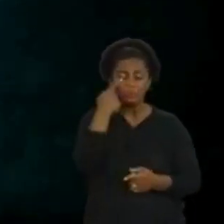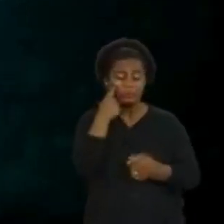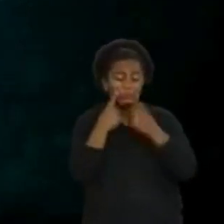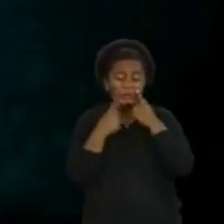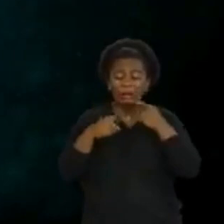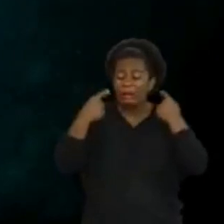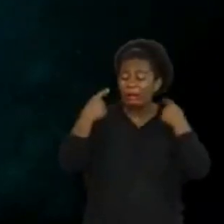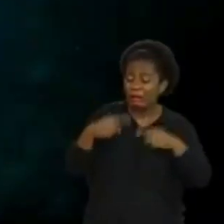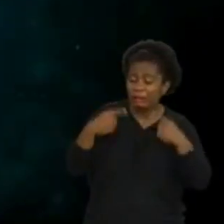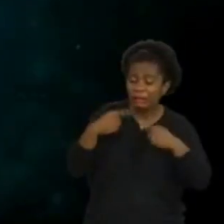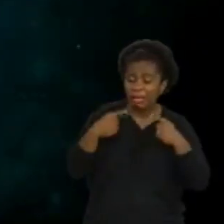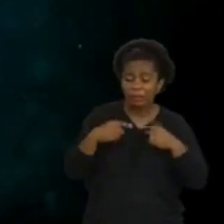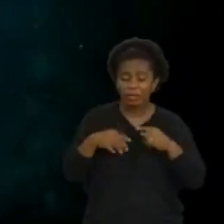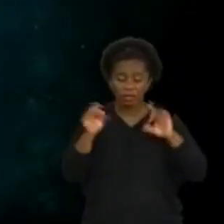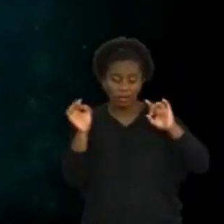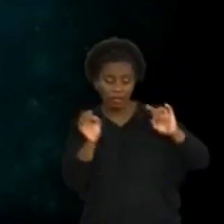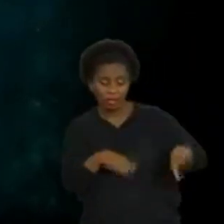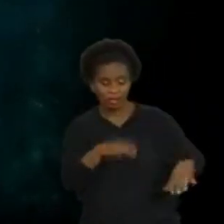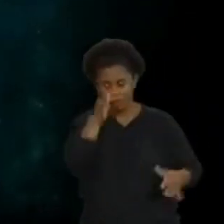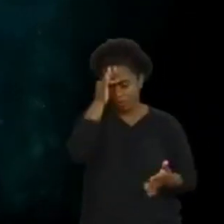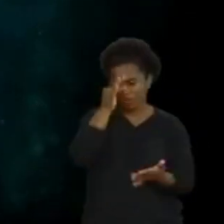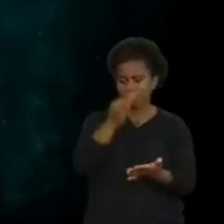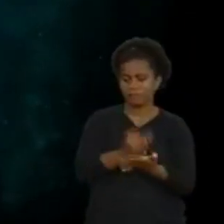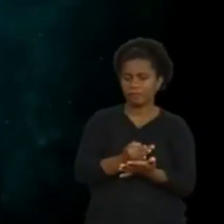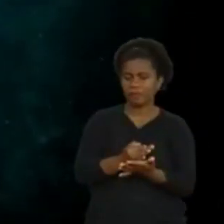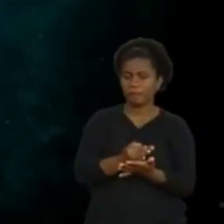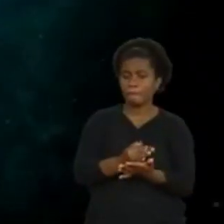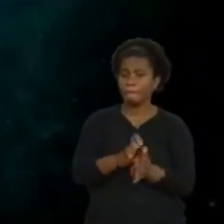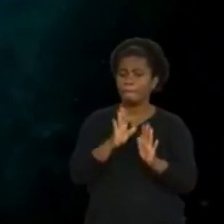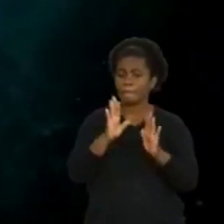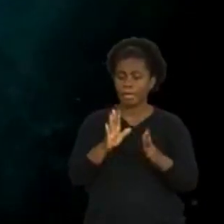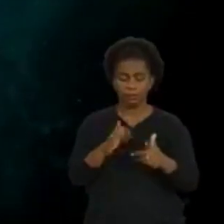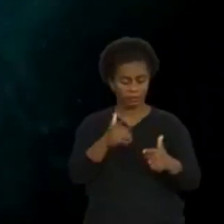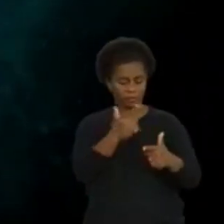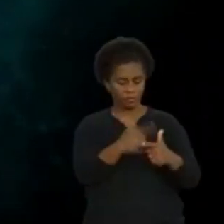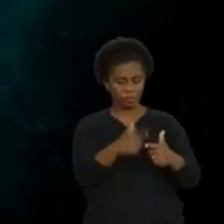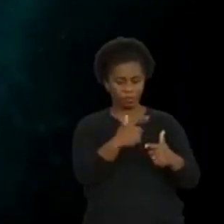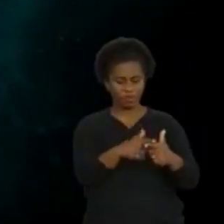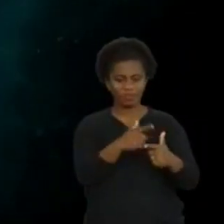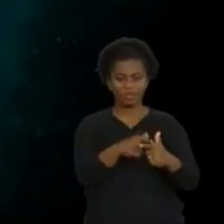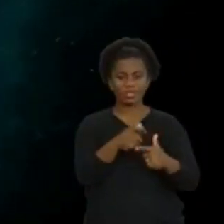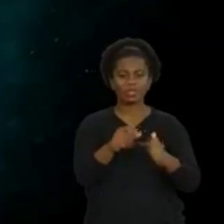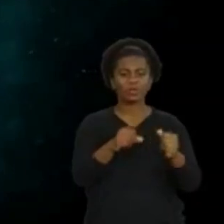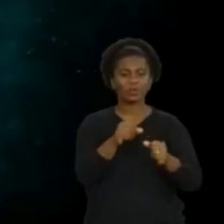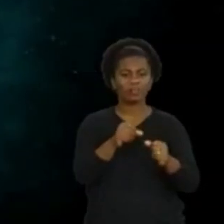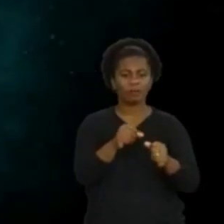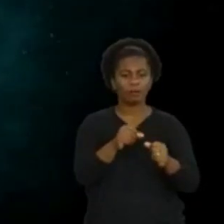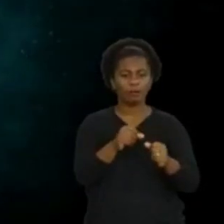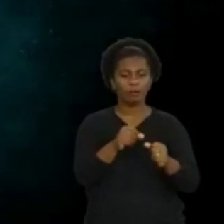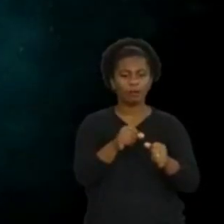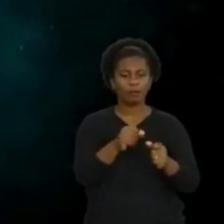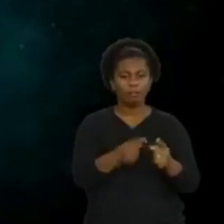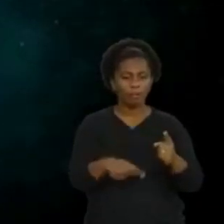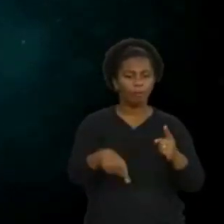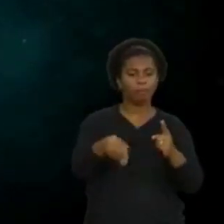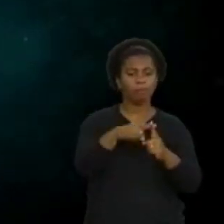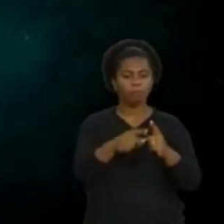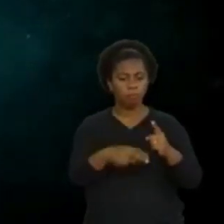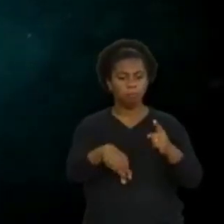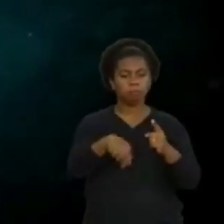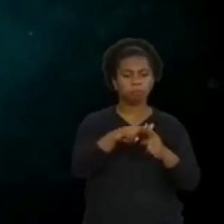abandonando a fé. Só que esse problema está trazendo mais fé para ela, porque Deus vai ser glorificado nesse